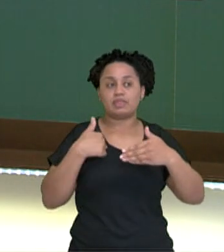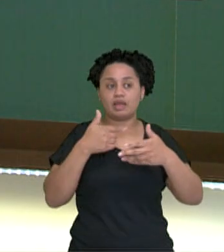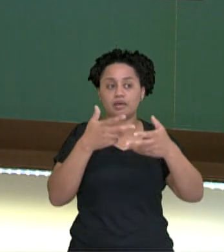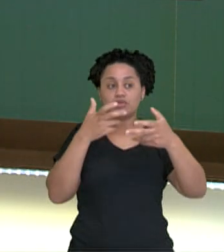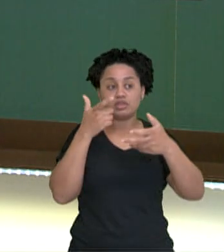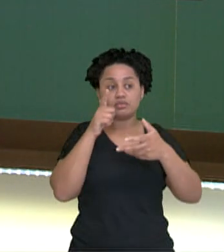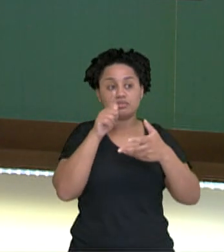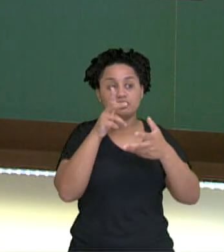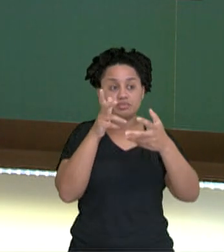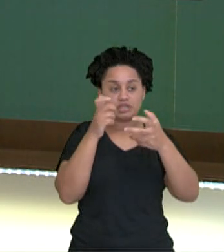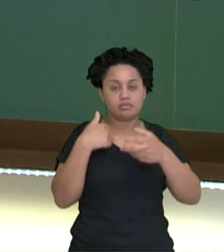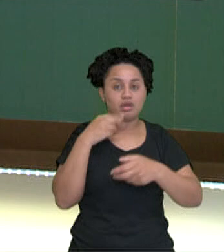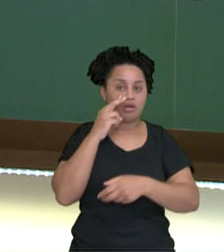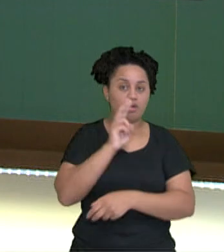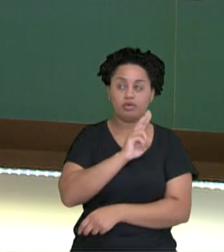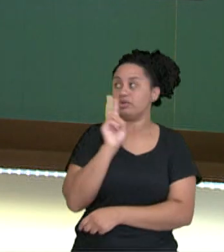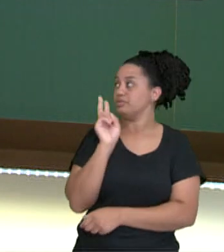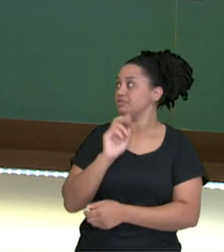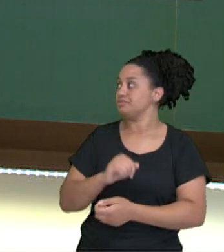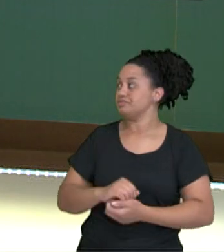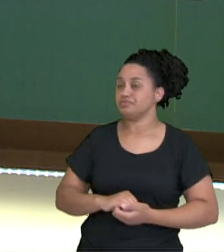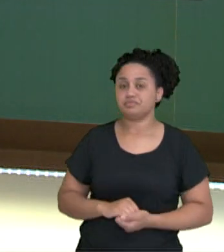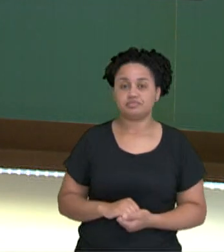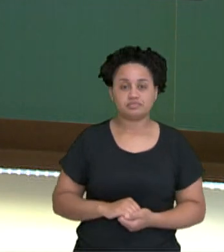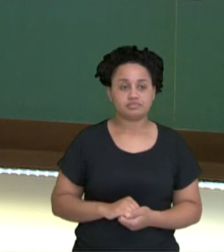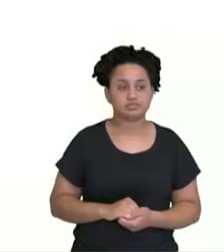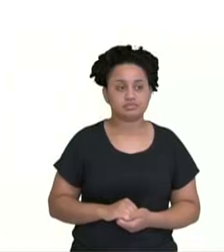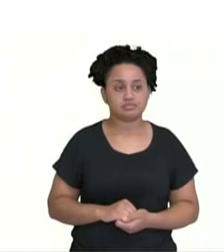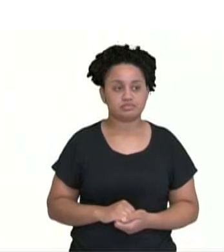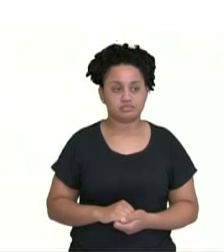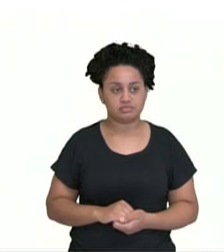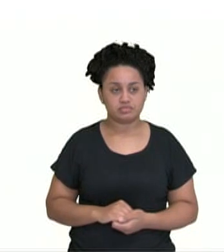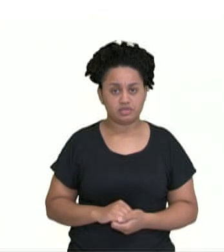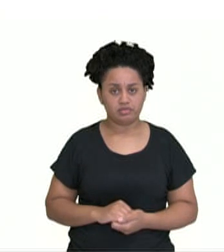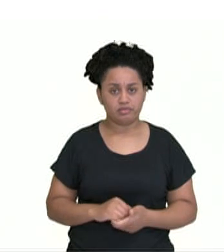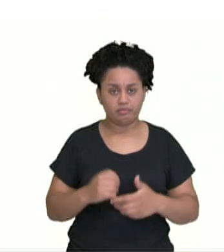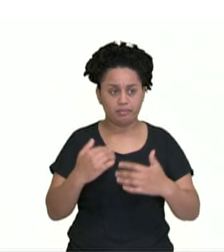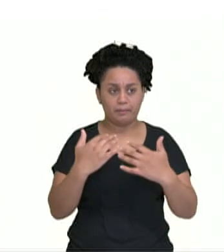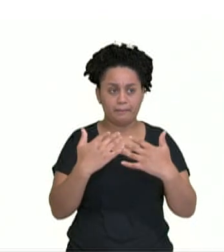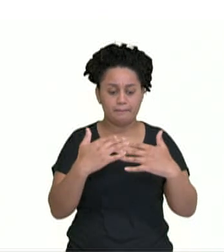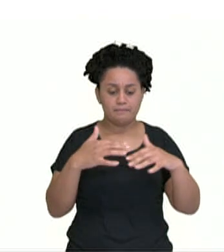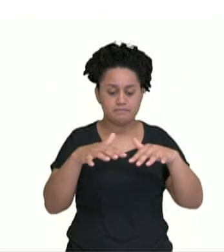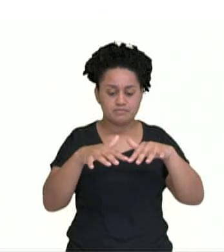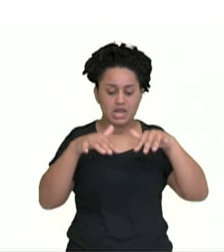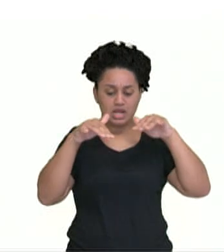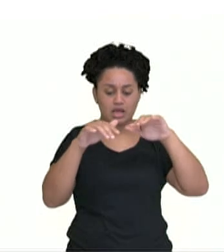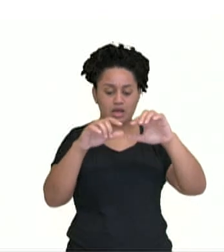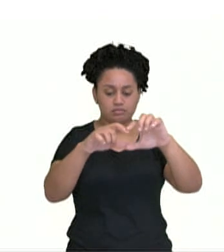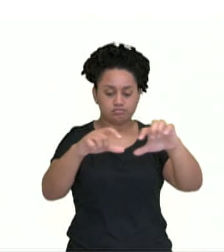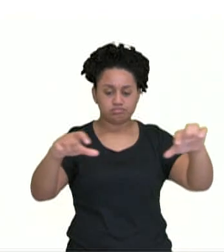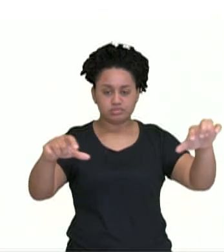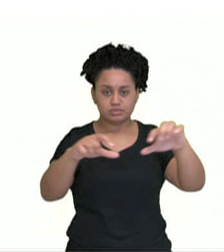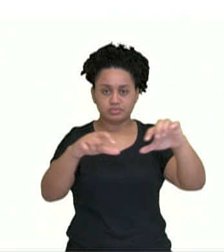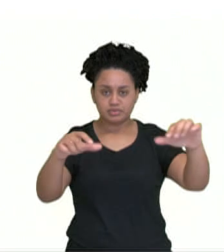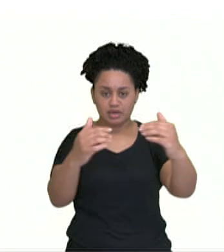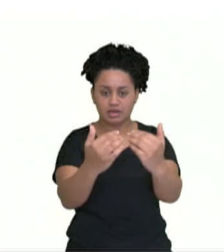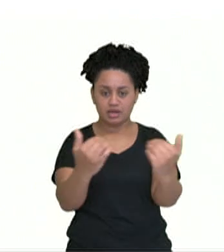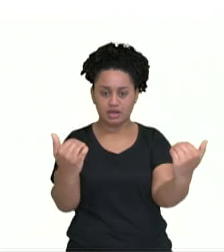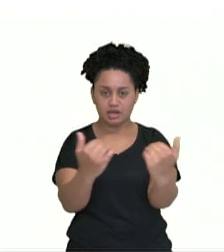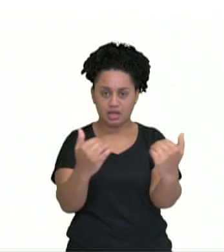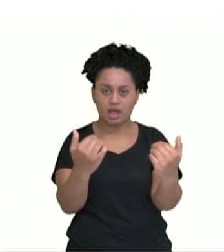aqui, os músicos bem à frente da plateia, antes do palco, executando as